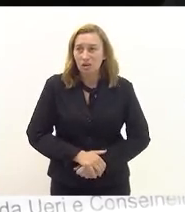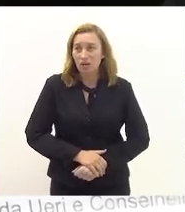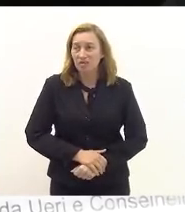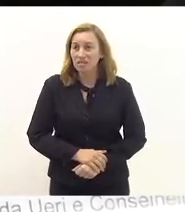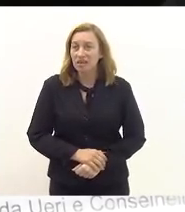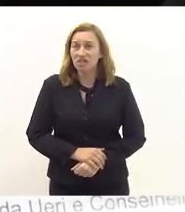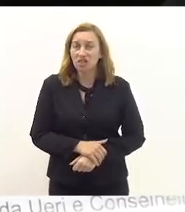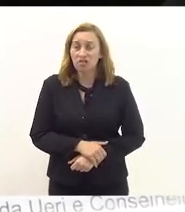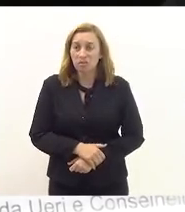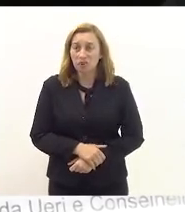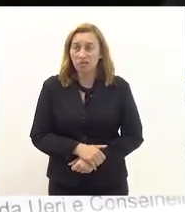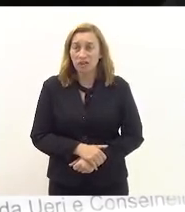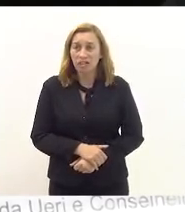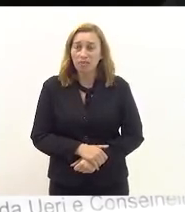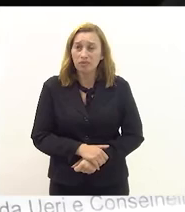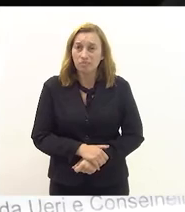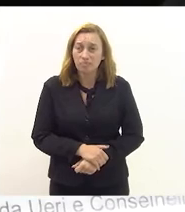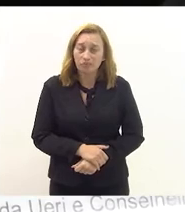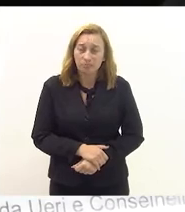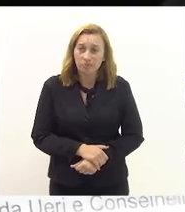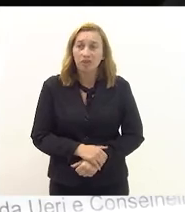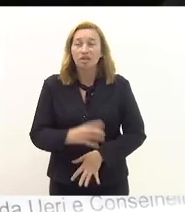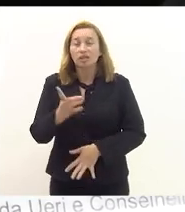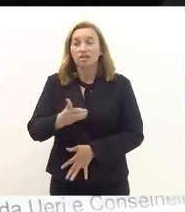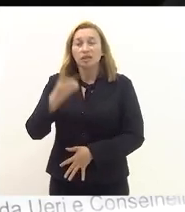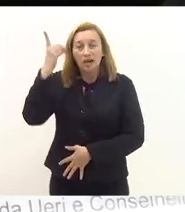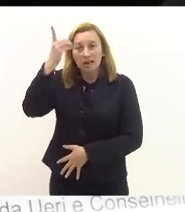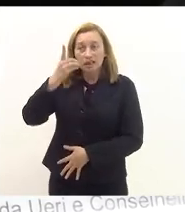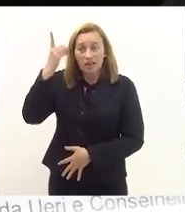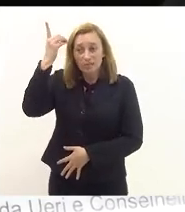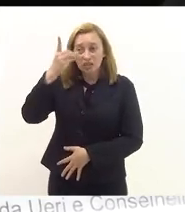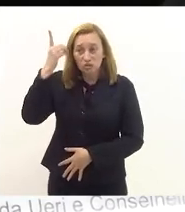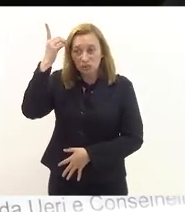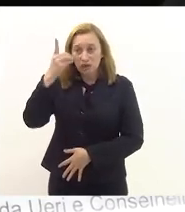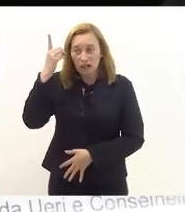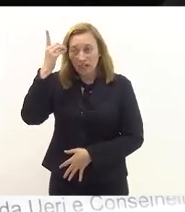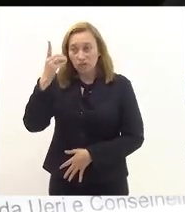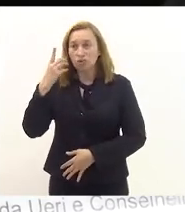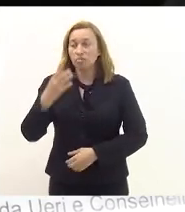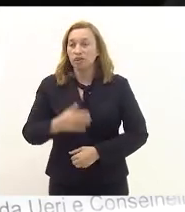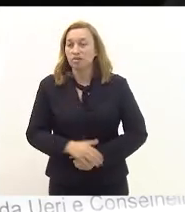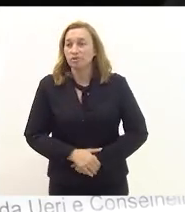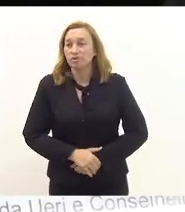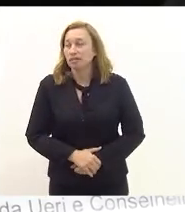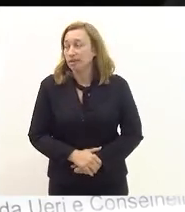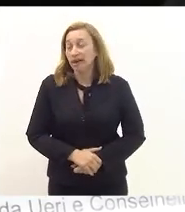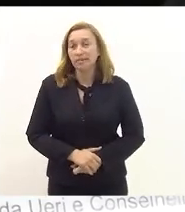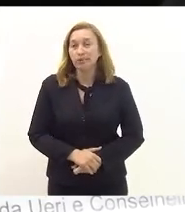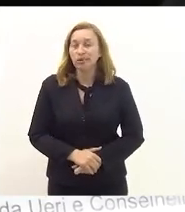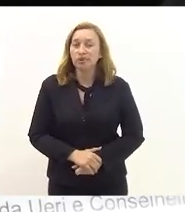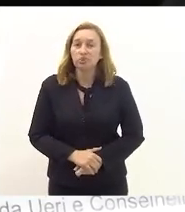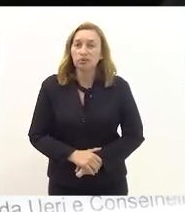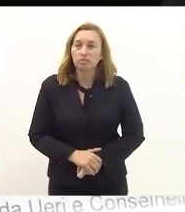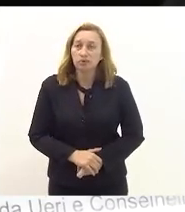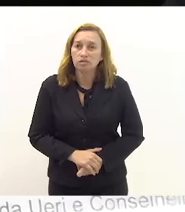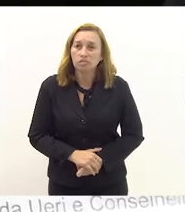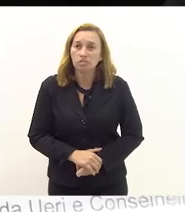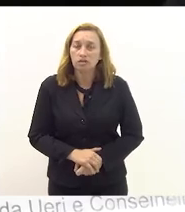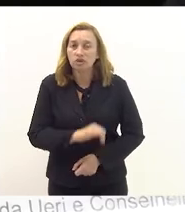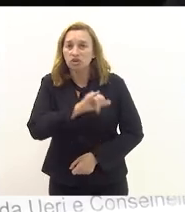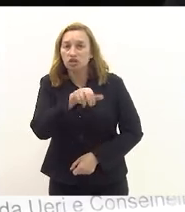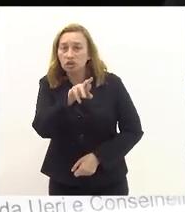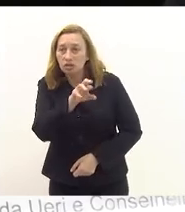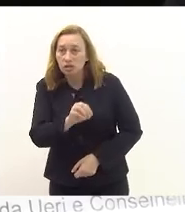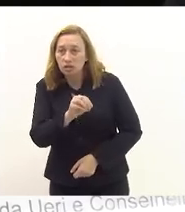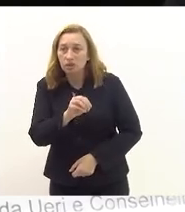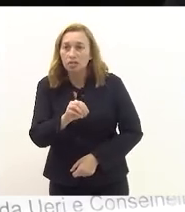se tornar por duas vezes deputado estadual, deputado federal no Rio Grande do Sul, outra vez no Rio de Janeiro,